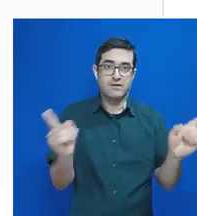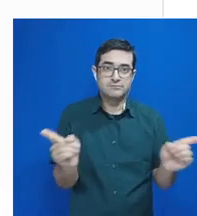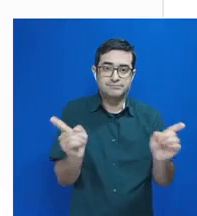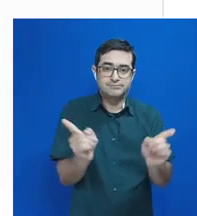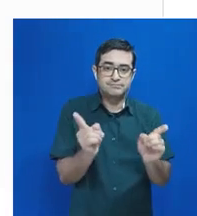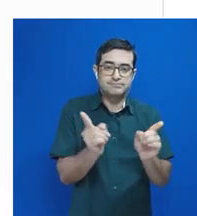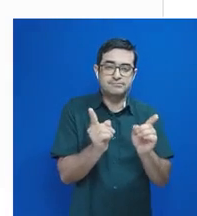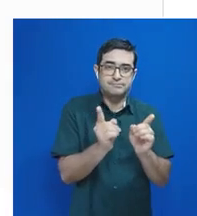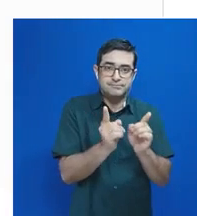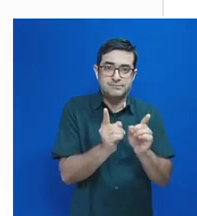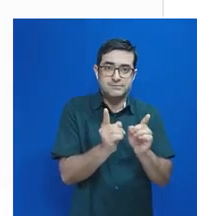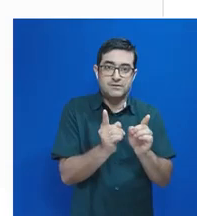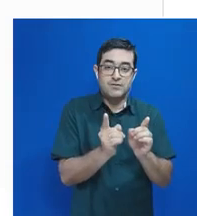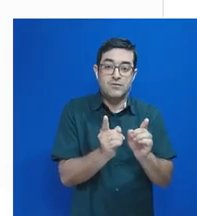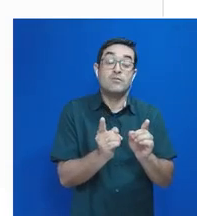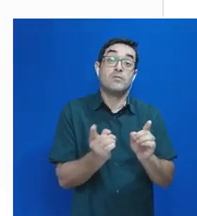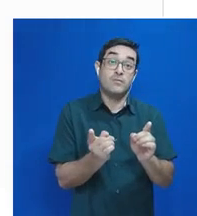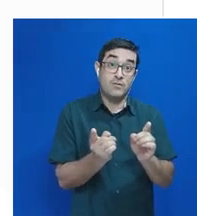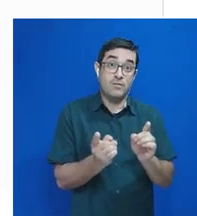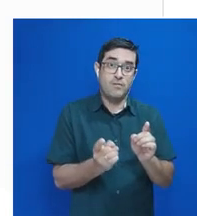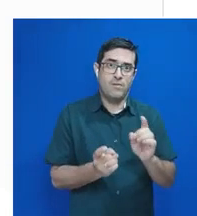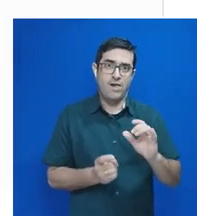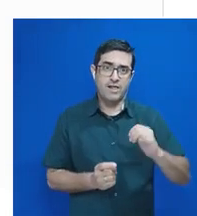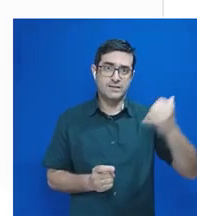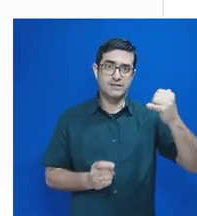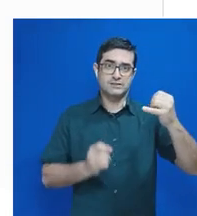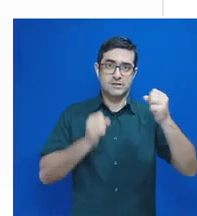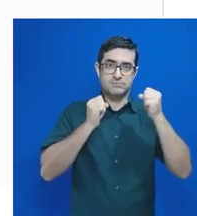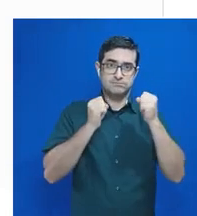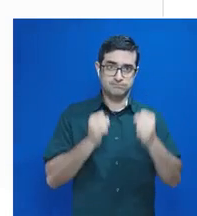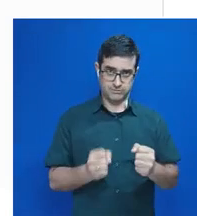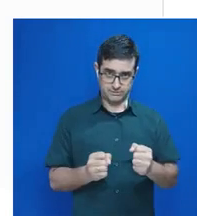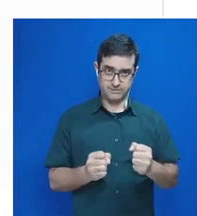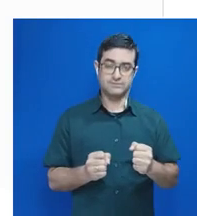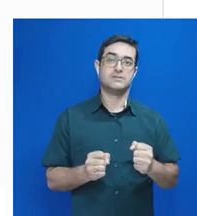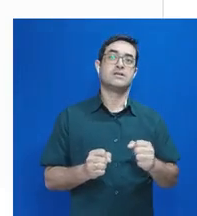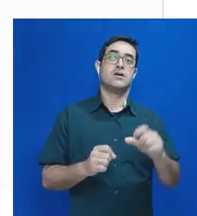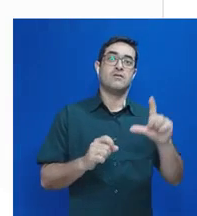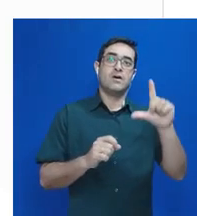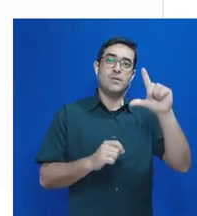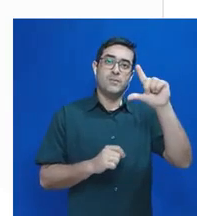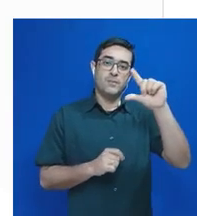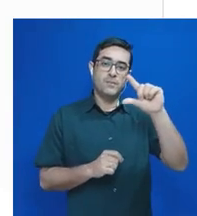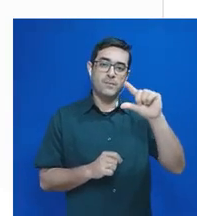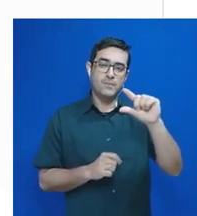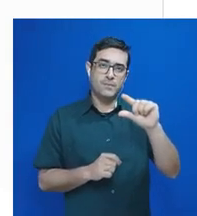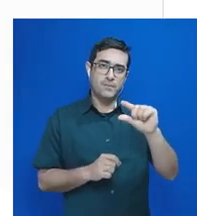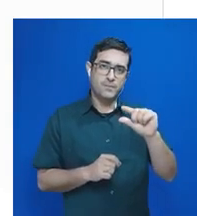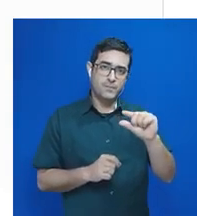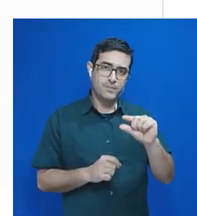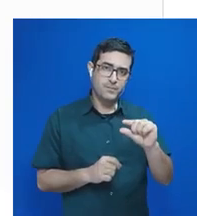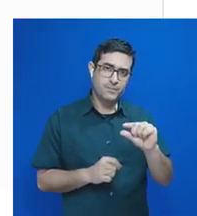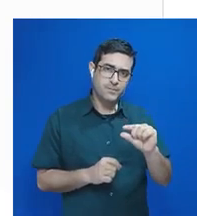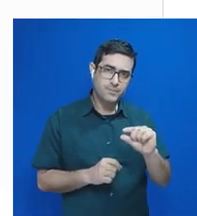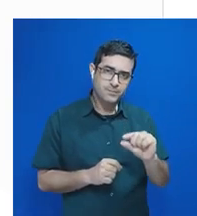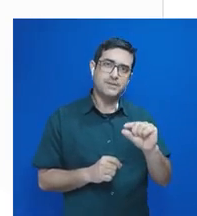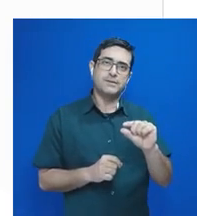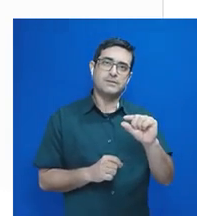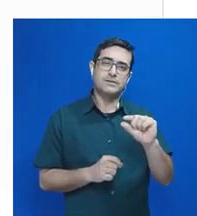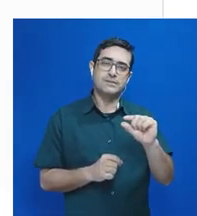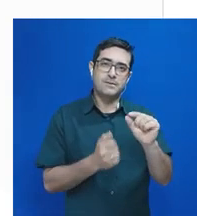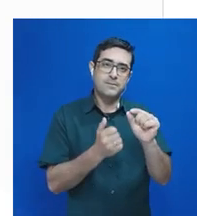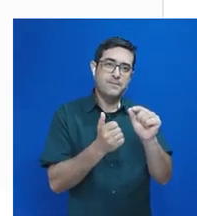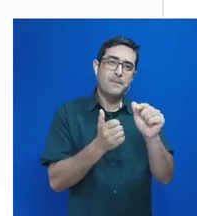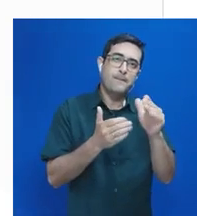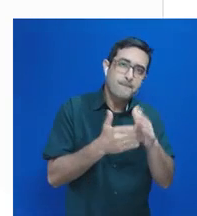uma diminuição aqui na energia potencial, né, que a gente pode observar. Então, aproximo mais e aí, né, atingir